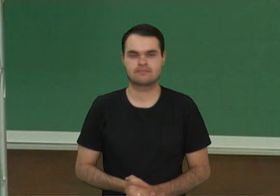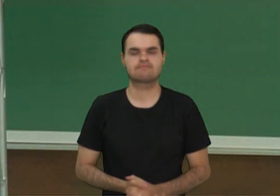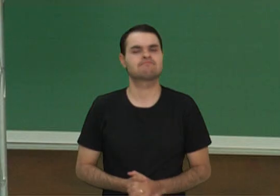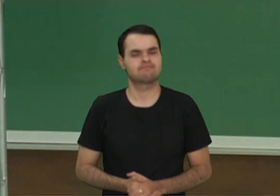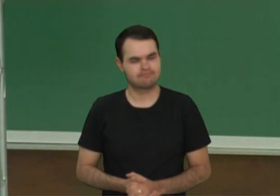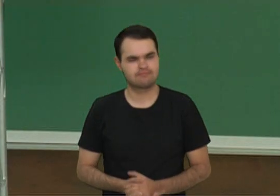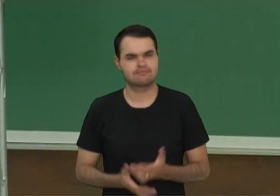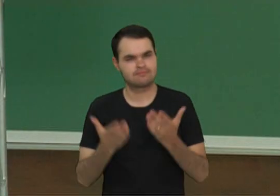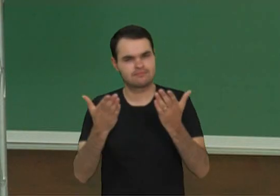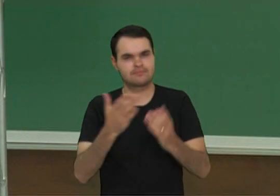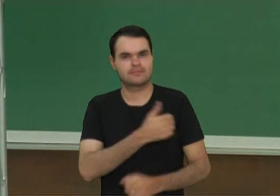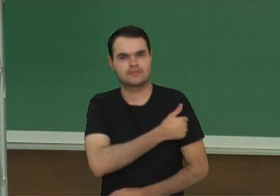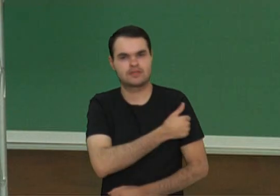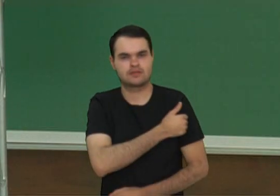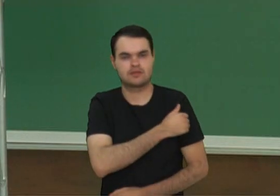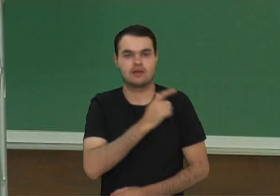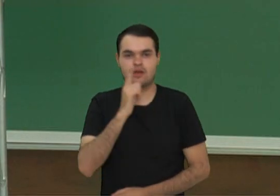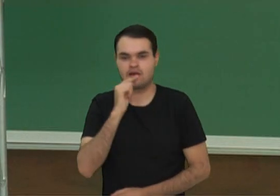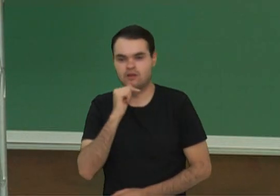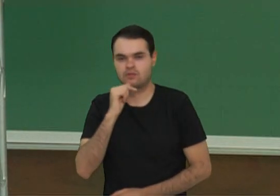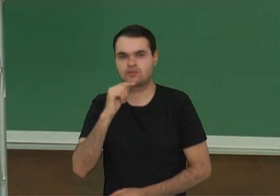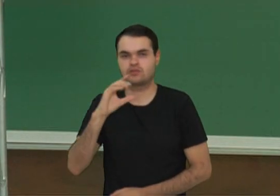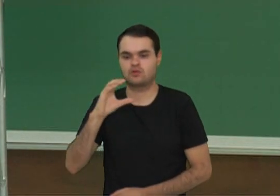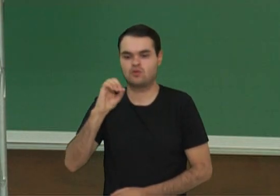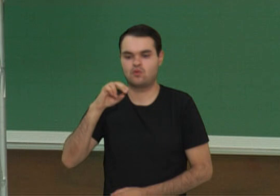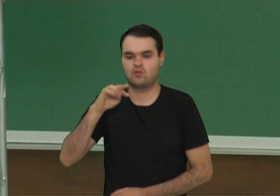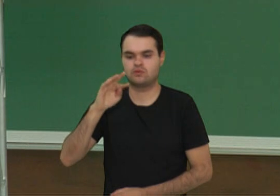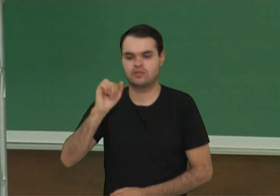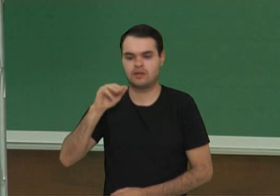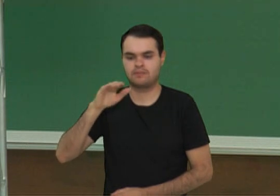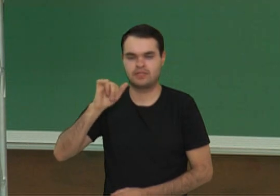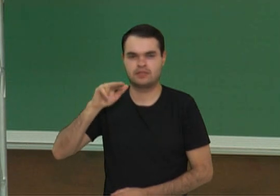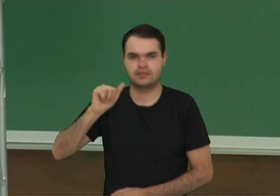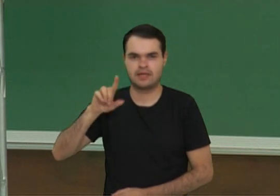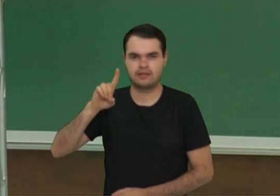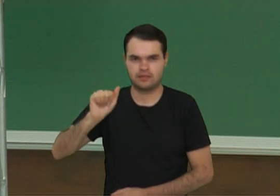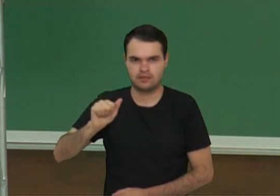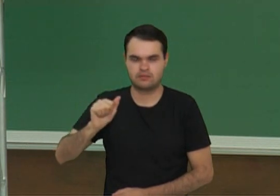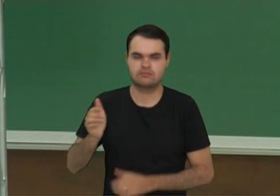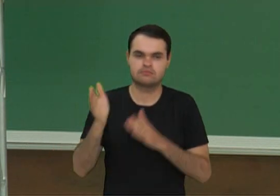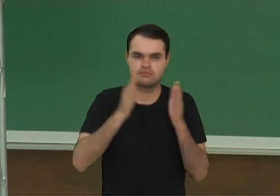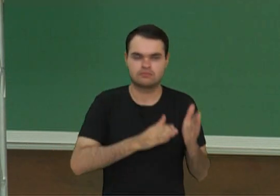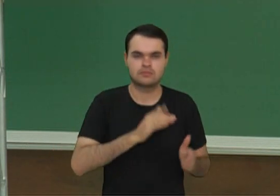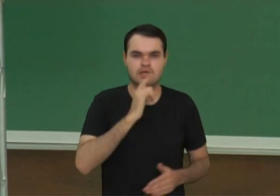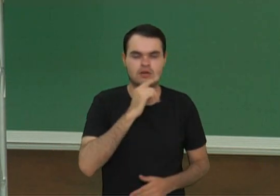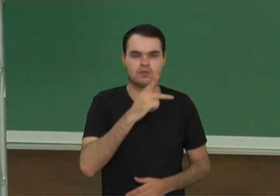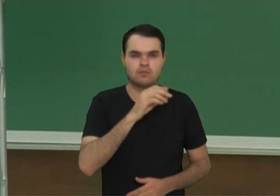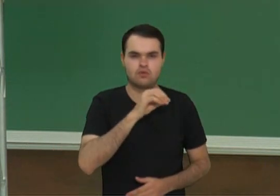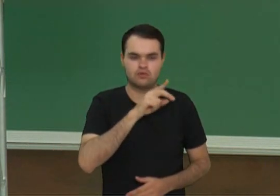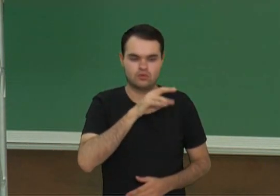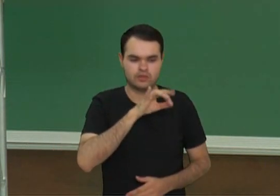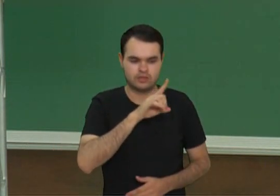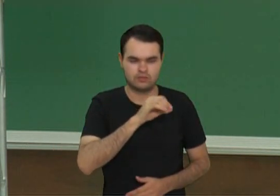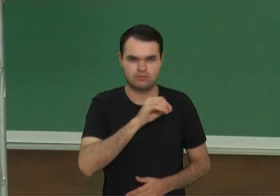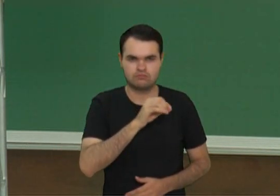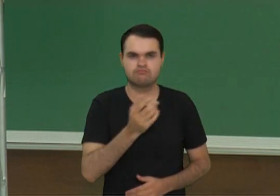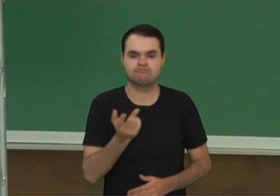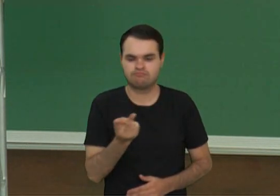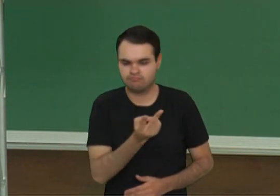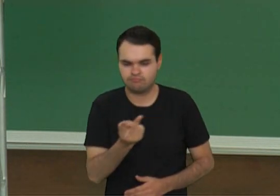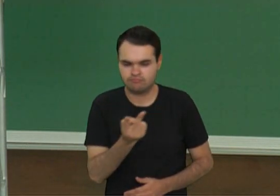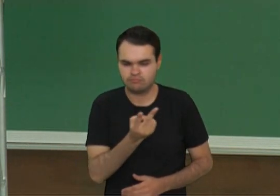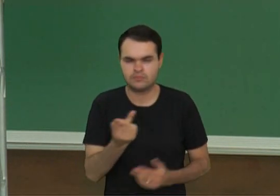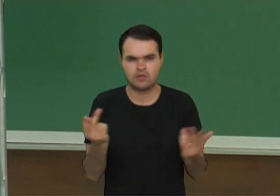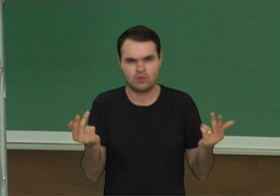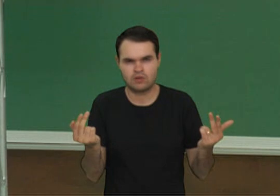Muito bem, estudante. Águas contaminadas e águas poluídas. Será que esses dois termos, esses dois conceitos, são sinônimos? São antônimos? O